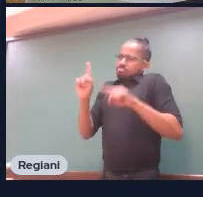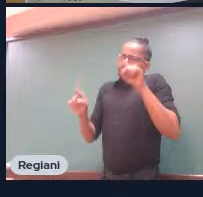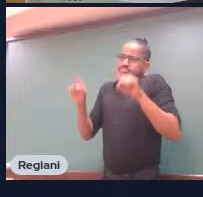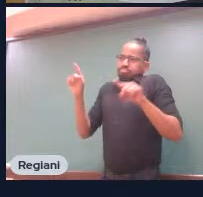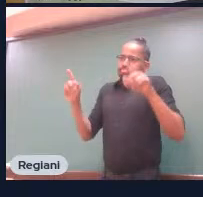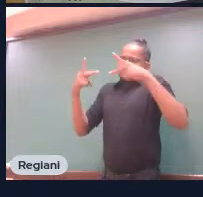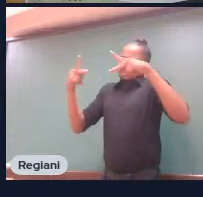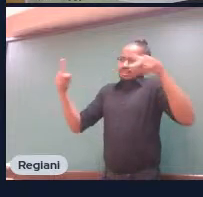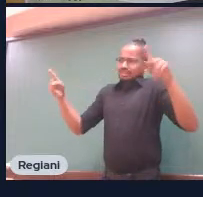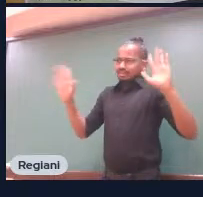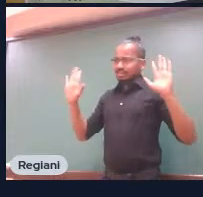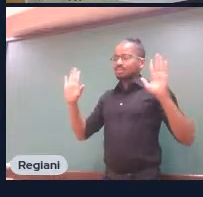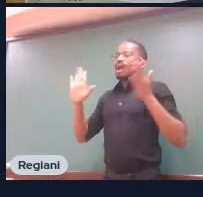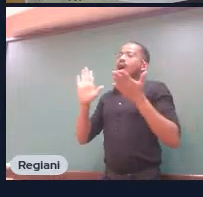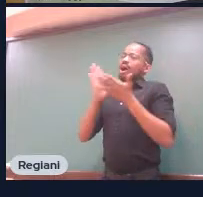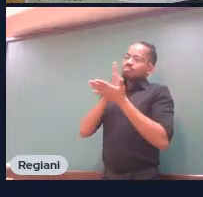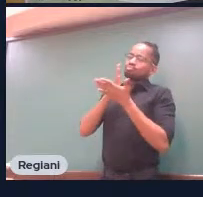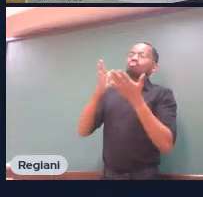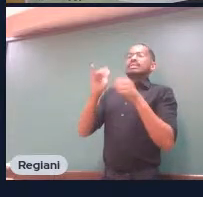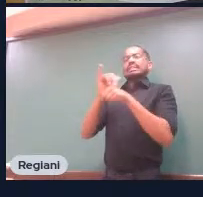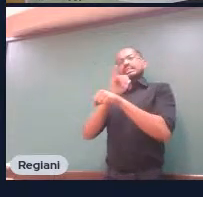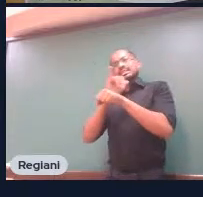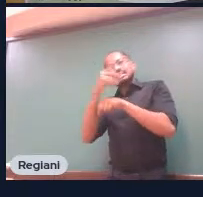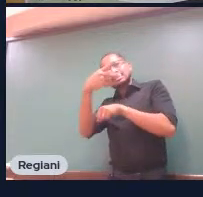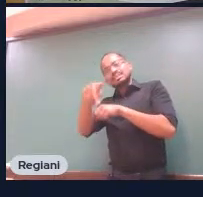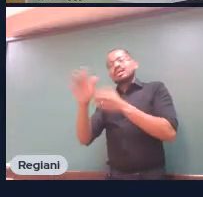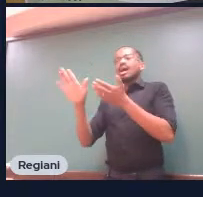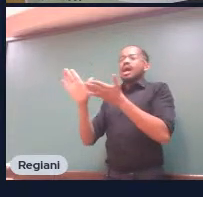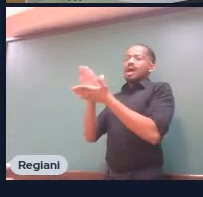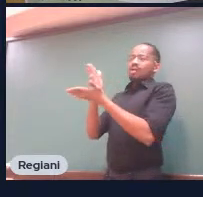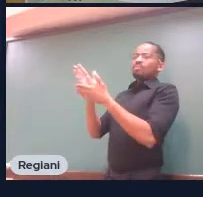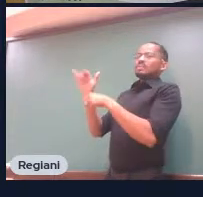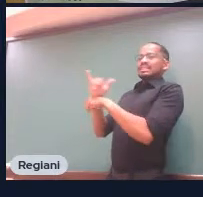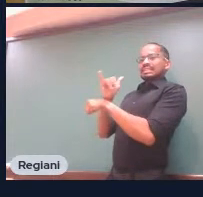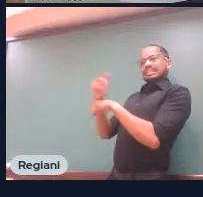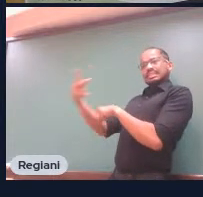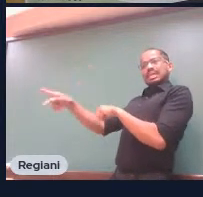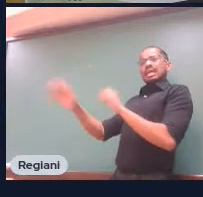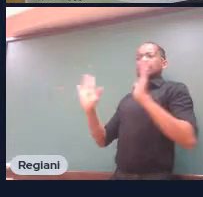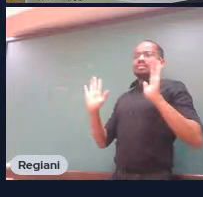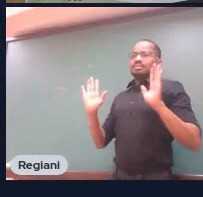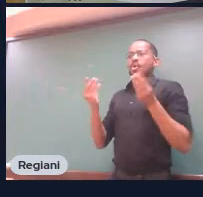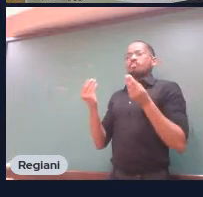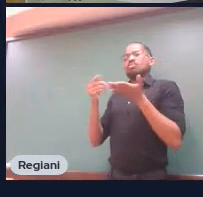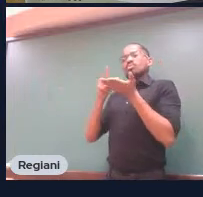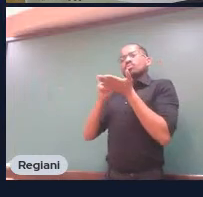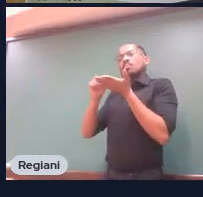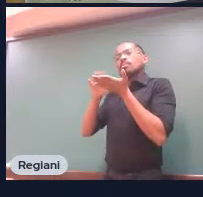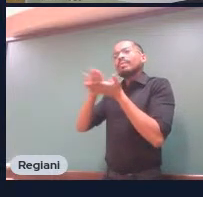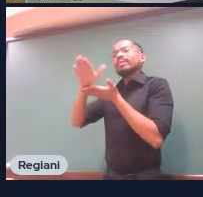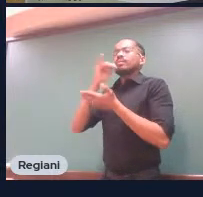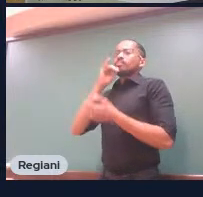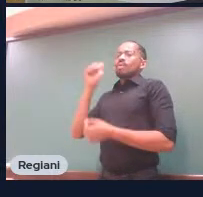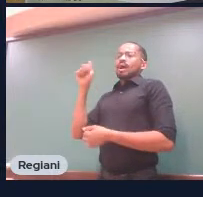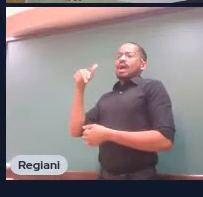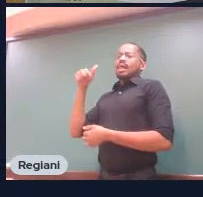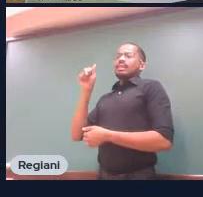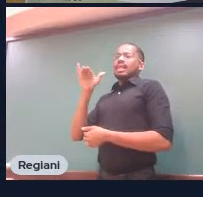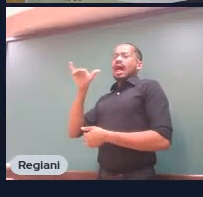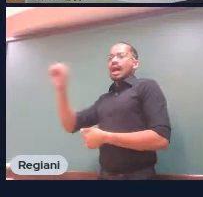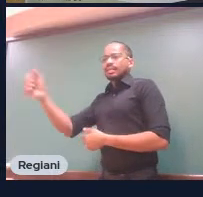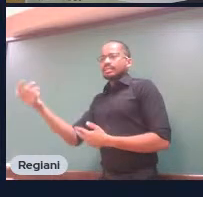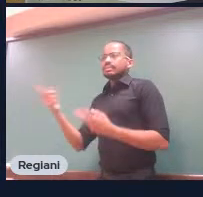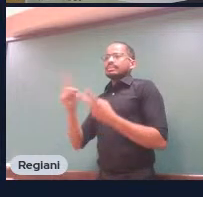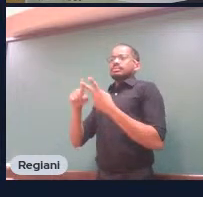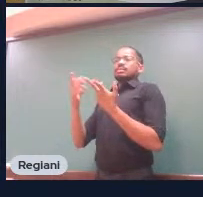publicam da mesma forma, com relação aos anais, com relação a